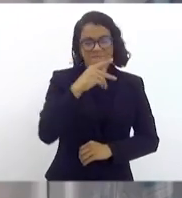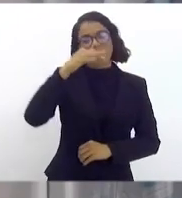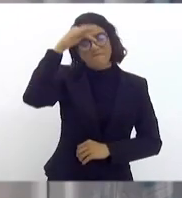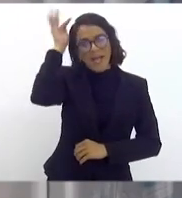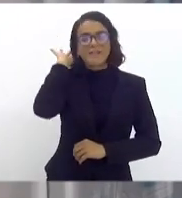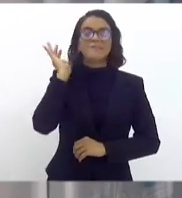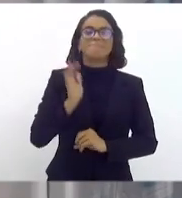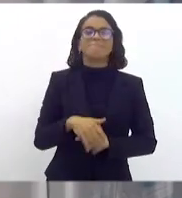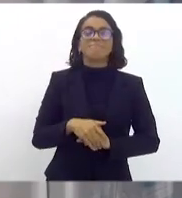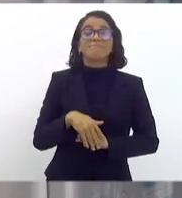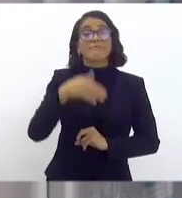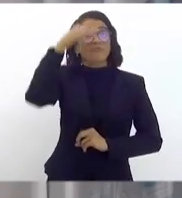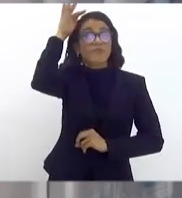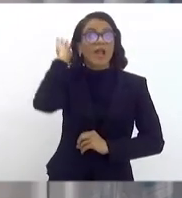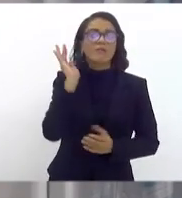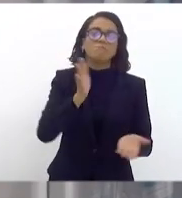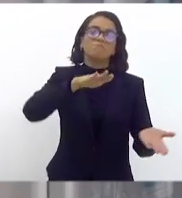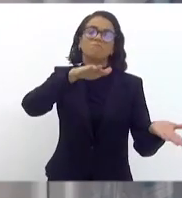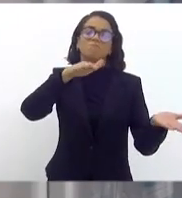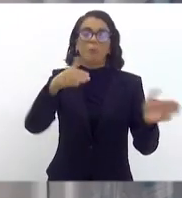Fred faleceu.